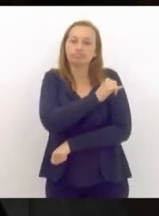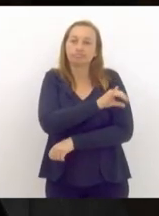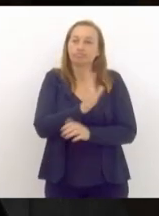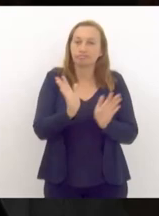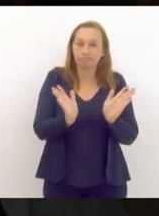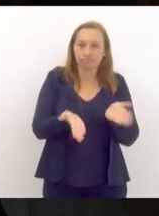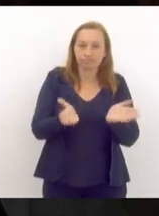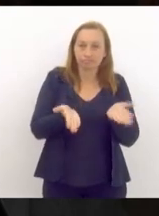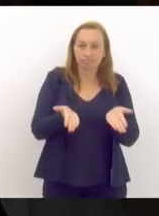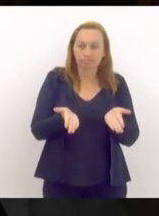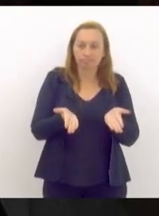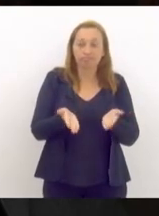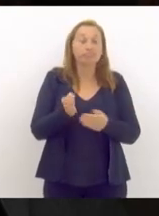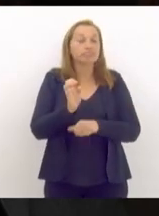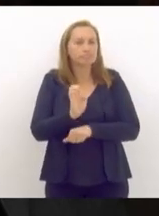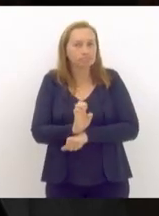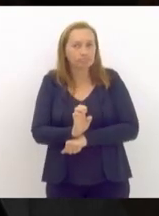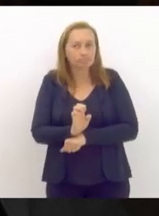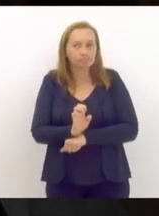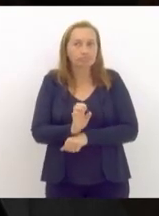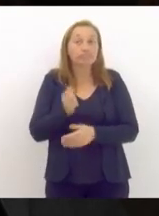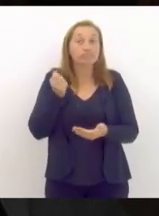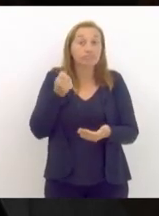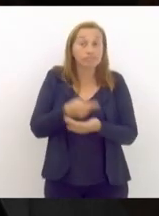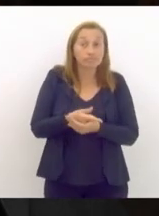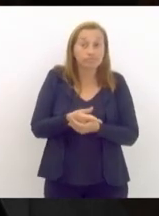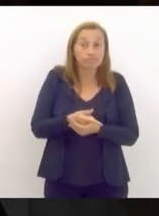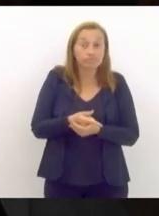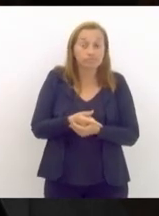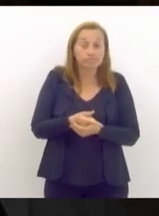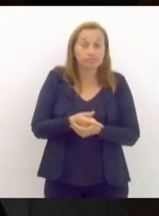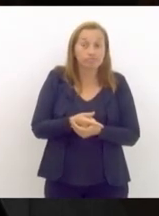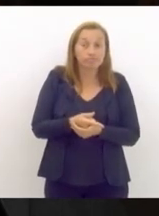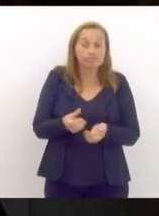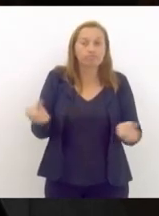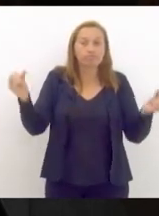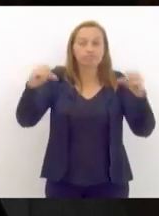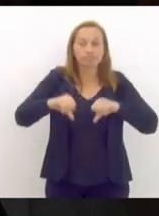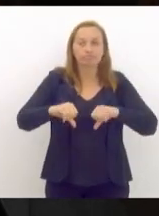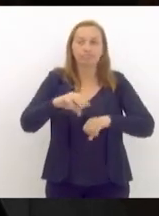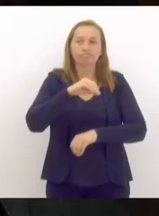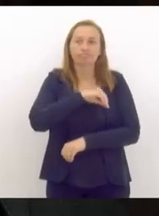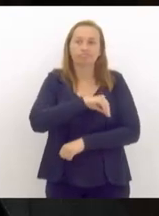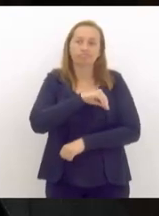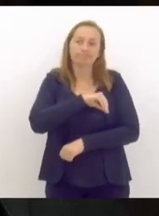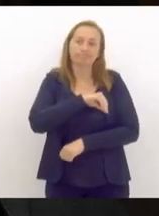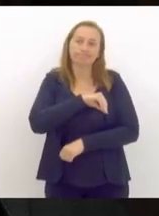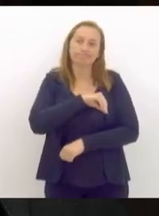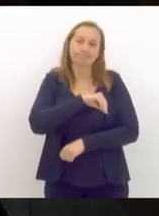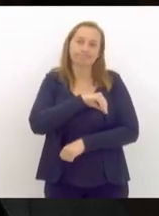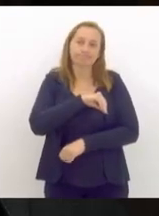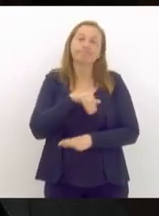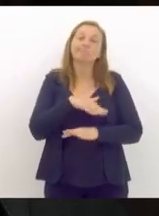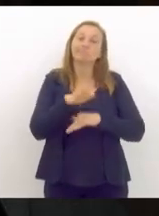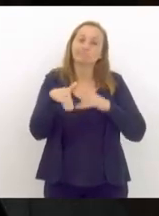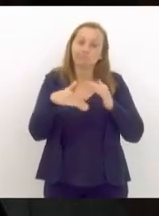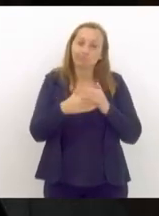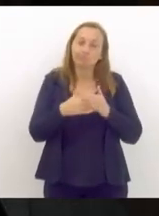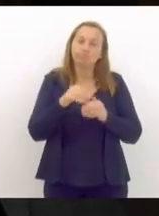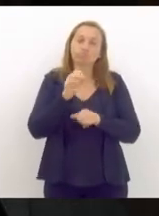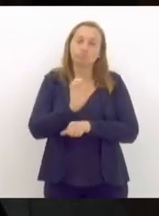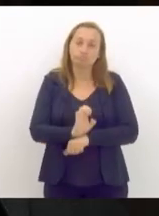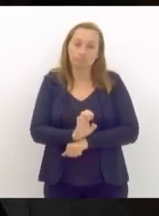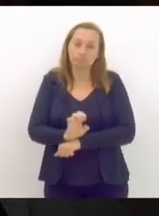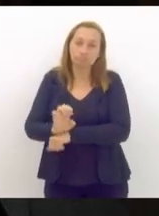hoje é o Estado que paga o pior salário entre todos os estados do